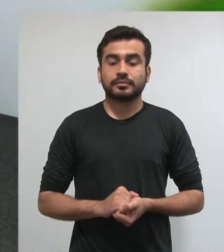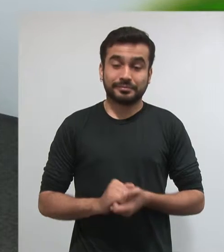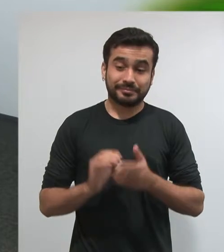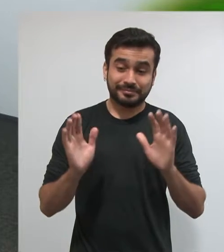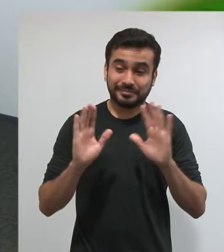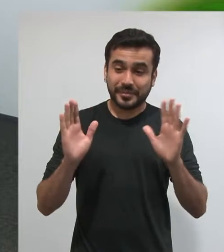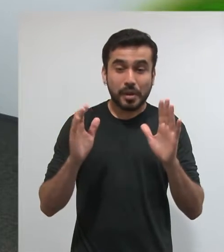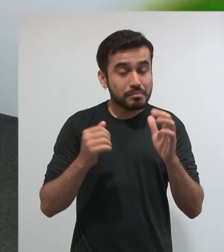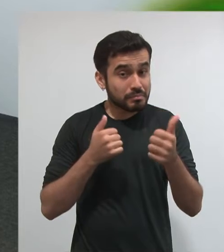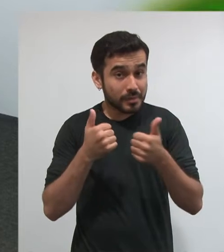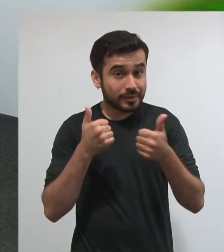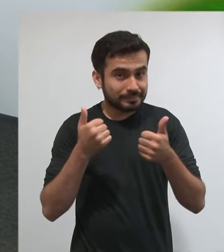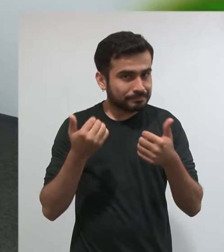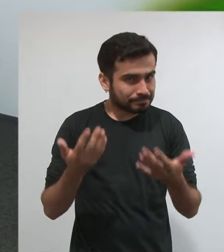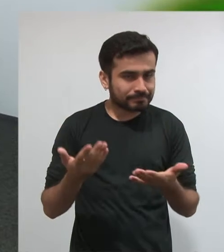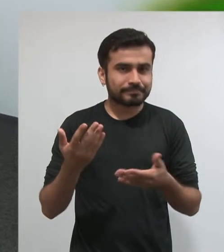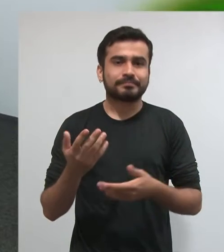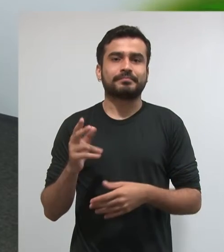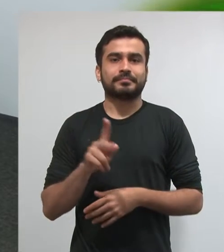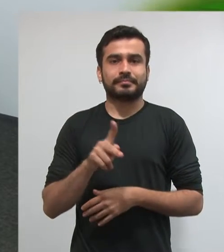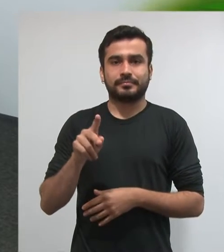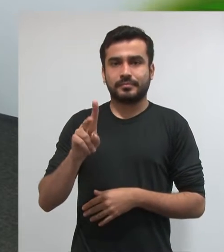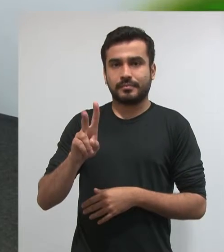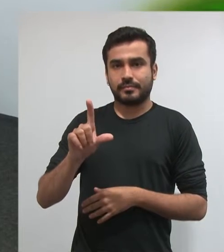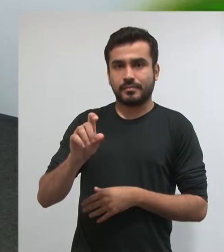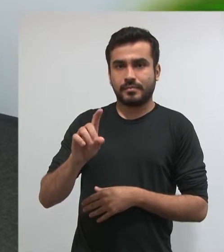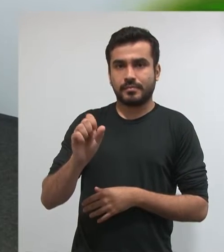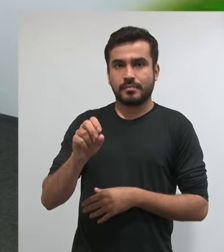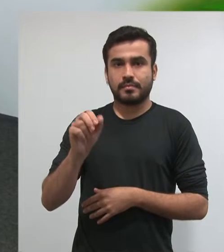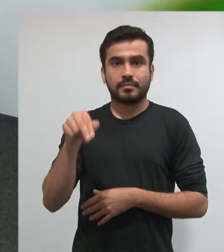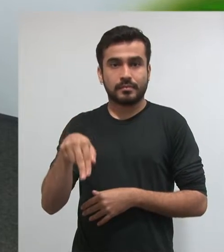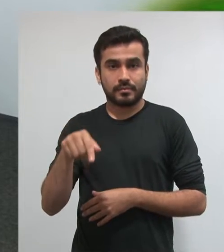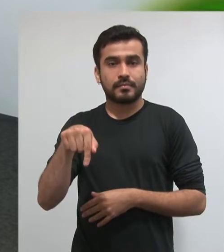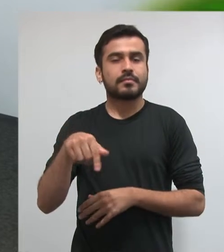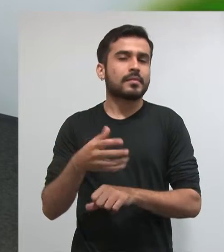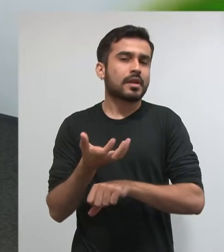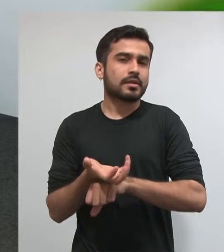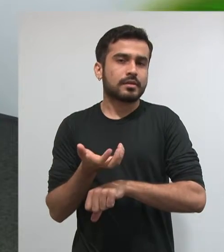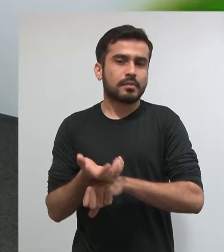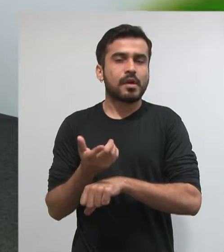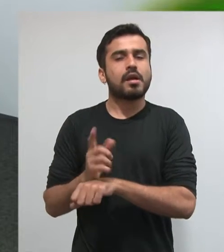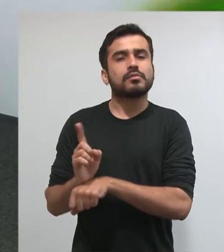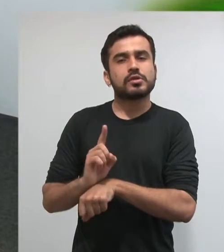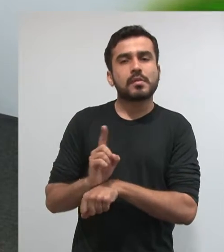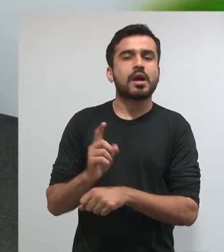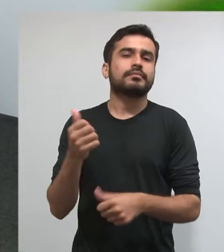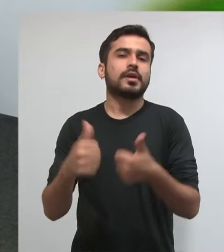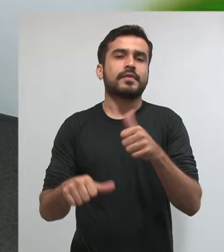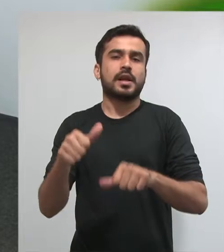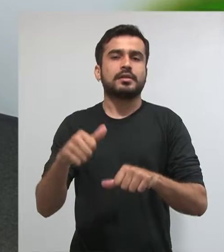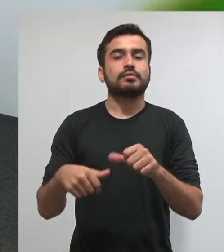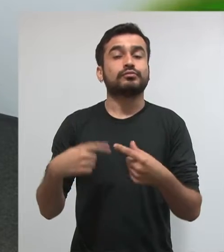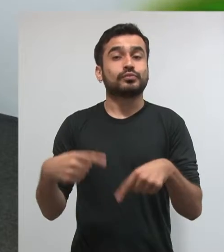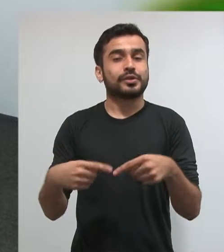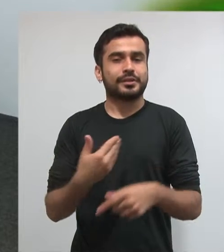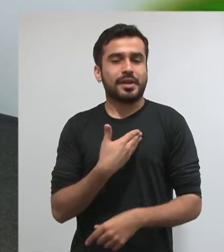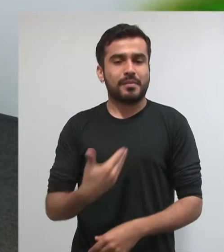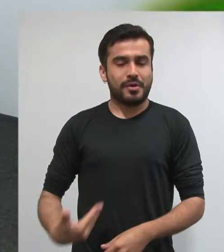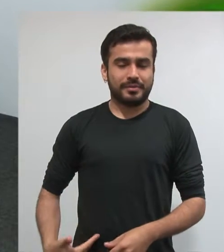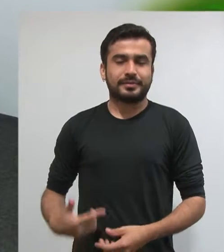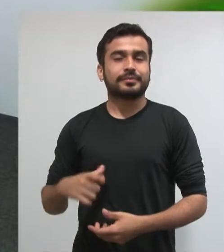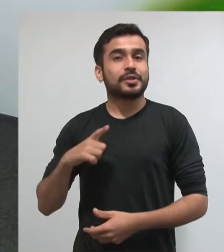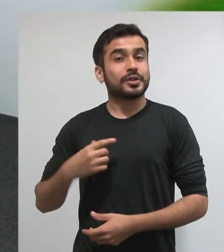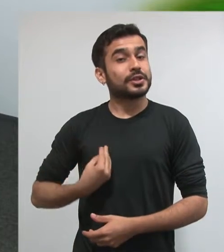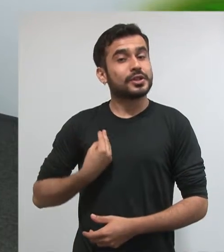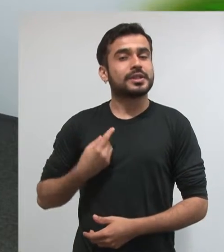Olá, como vai? Eu sou o professor Valderson Amaro Lima e essa é a nossa disciplina Monitoramento e Avaliação de Políticas Públicas. Eu estou aqui